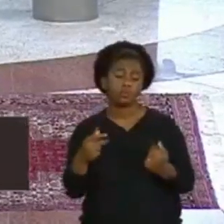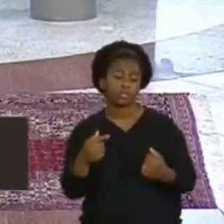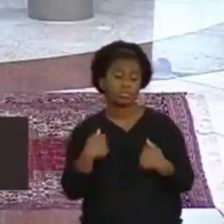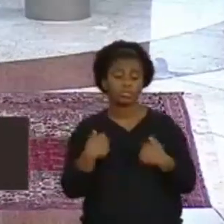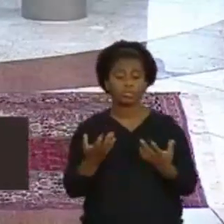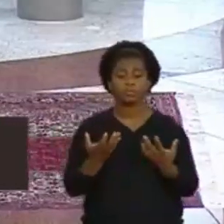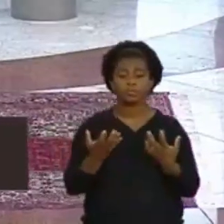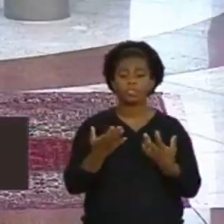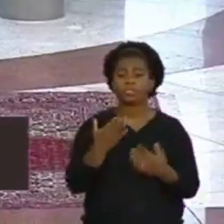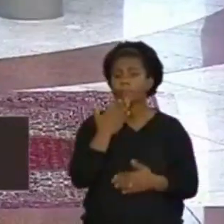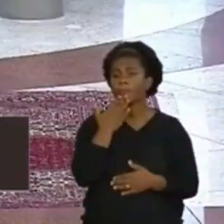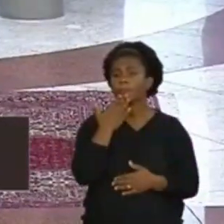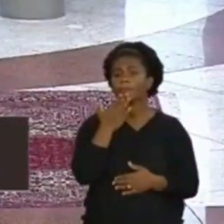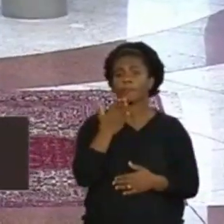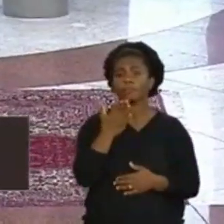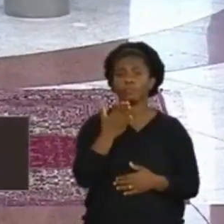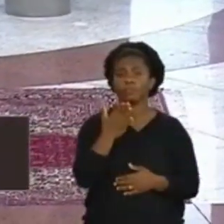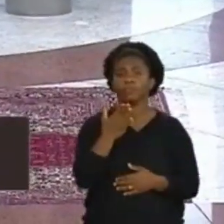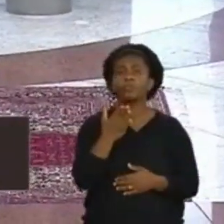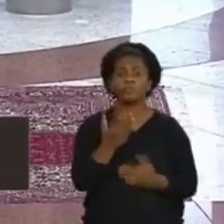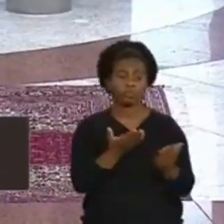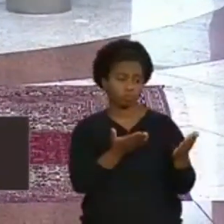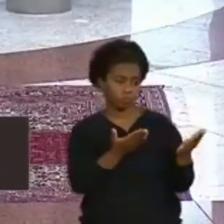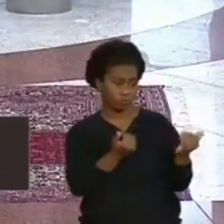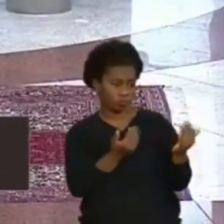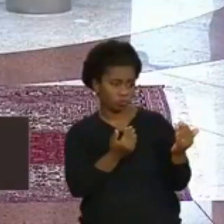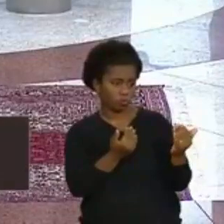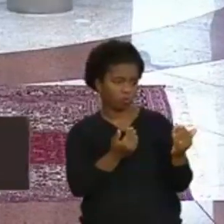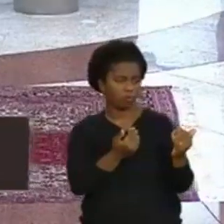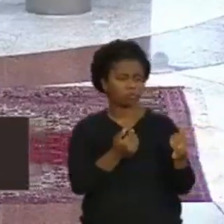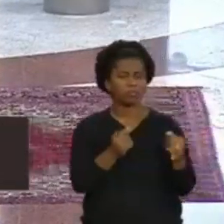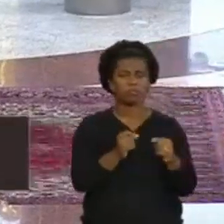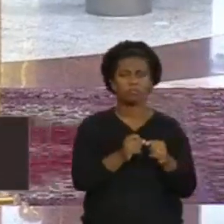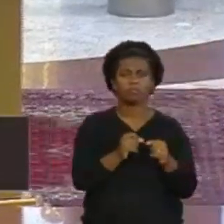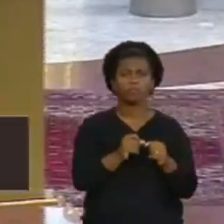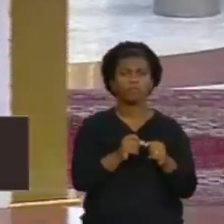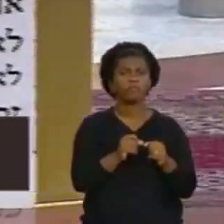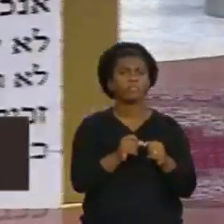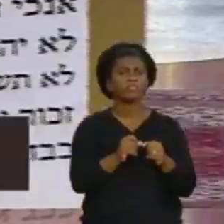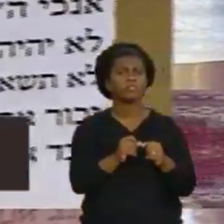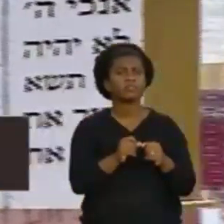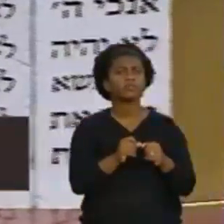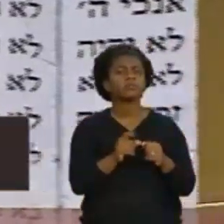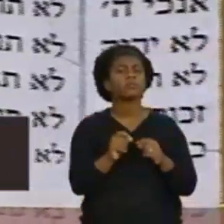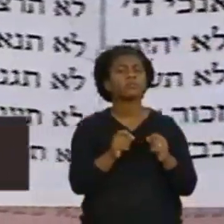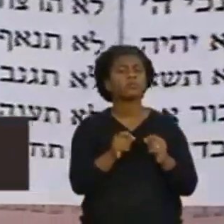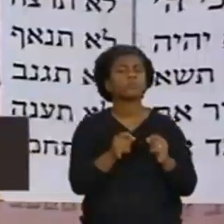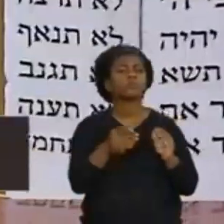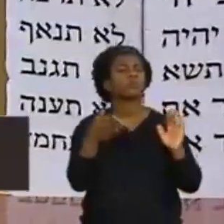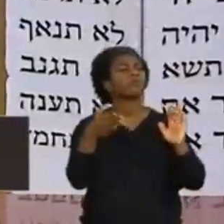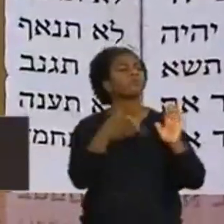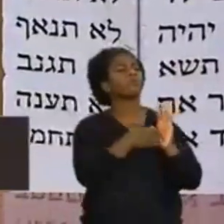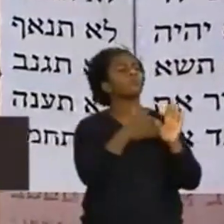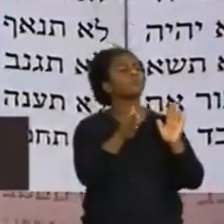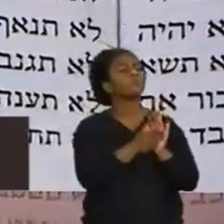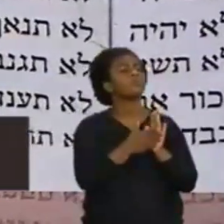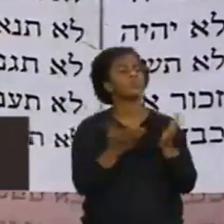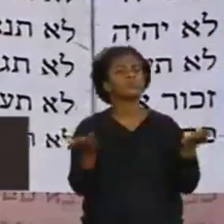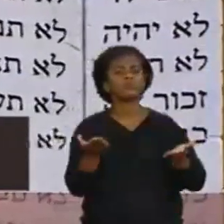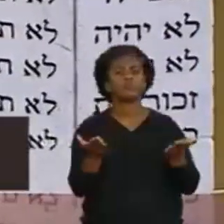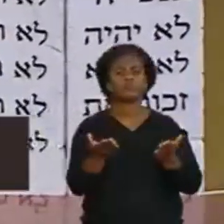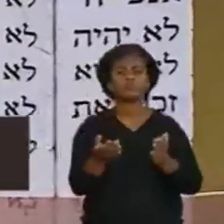quero pedir... Os jovens que vão estar cumprindo os votos hoje, né?